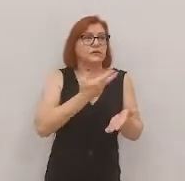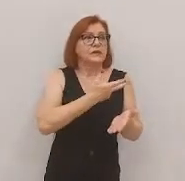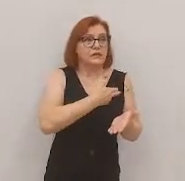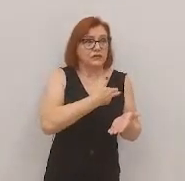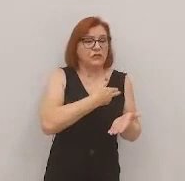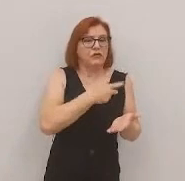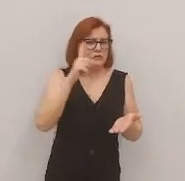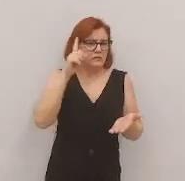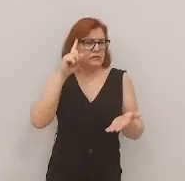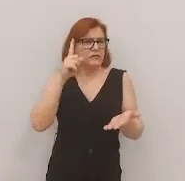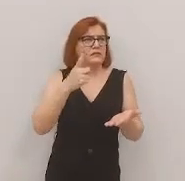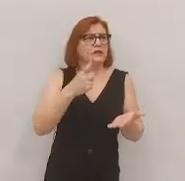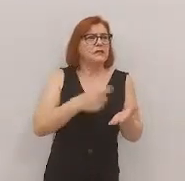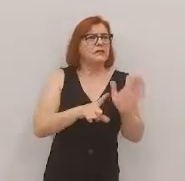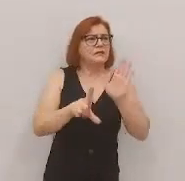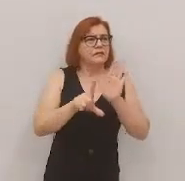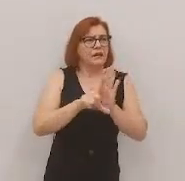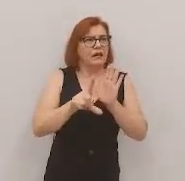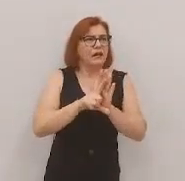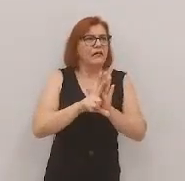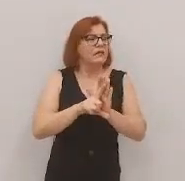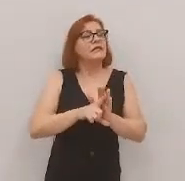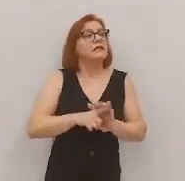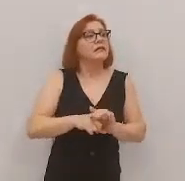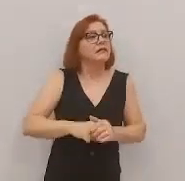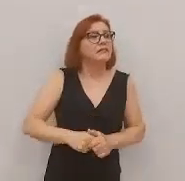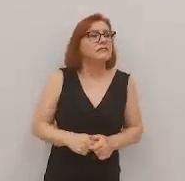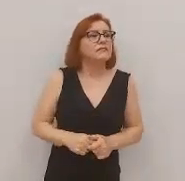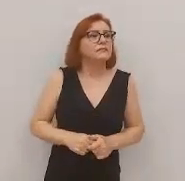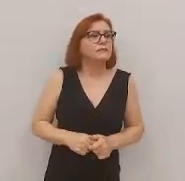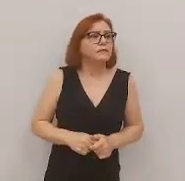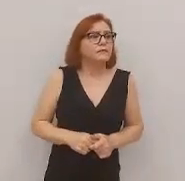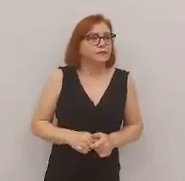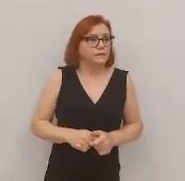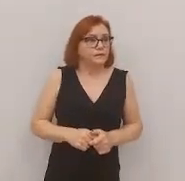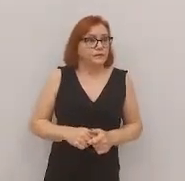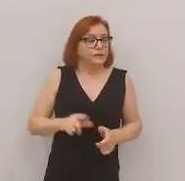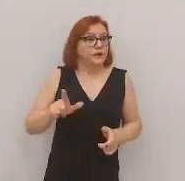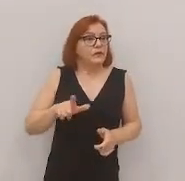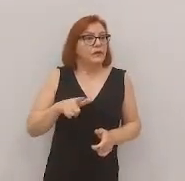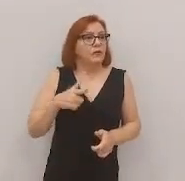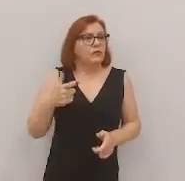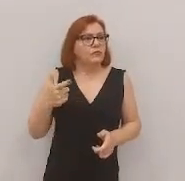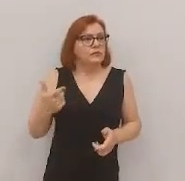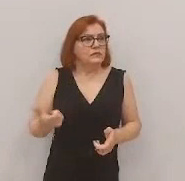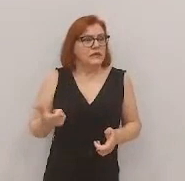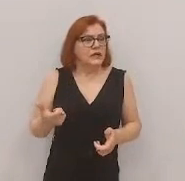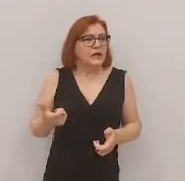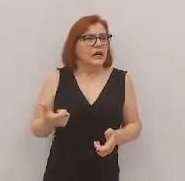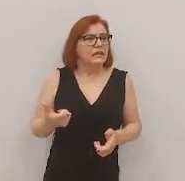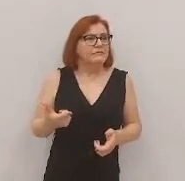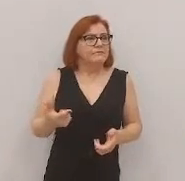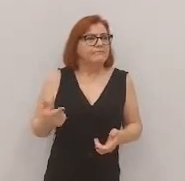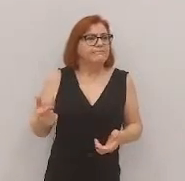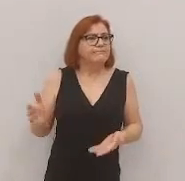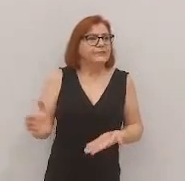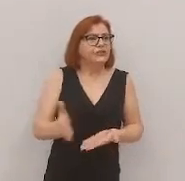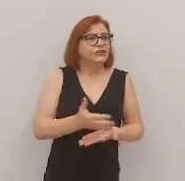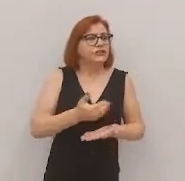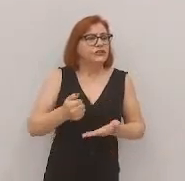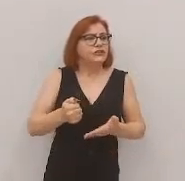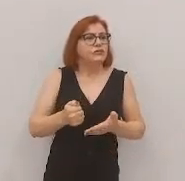suas ordenanças, a qual de alguma maneira nos era contrária,